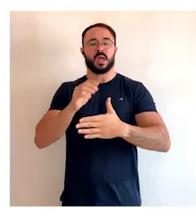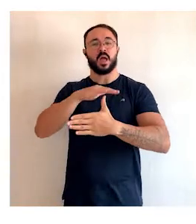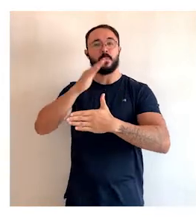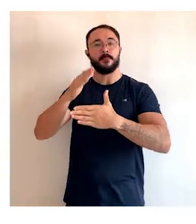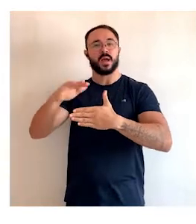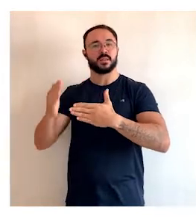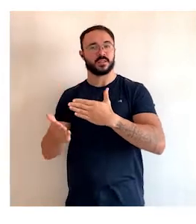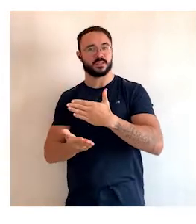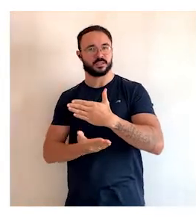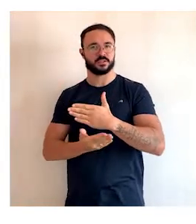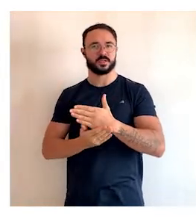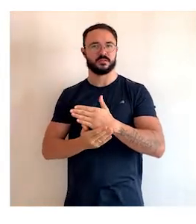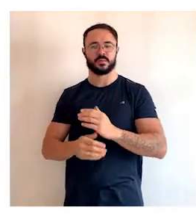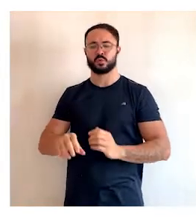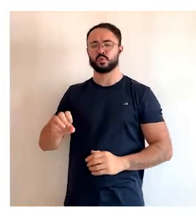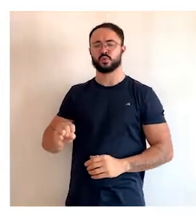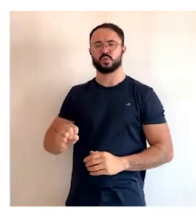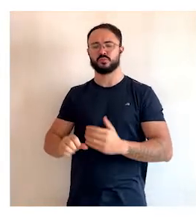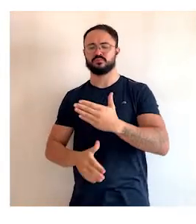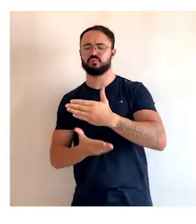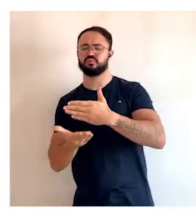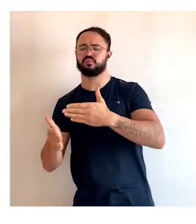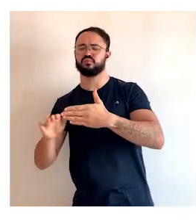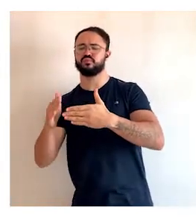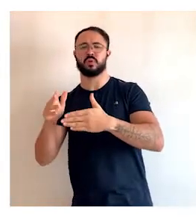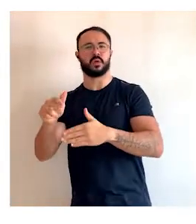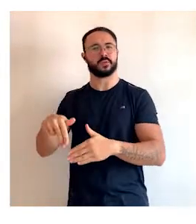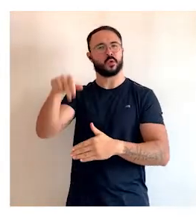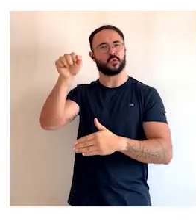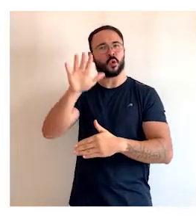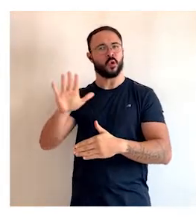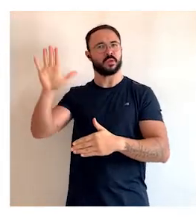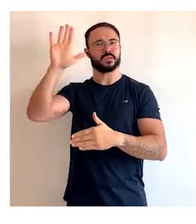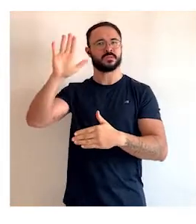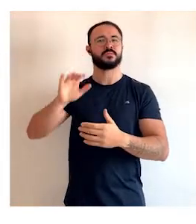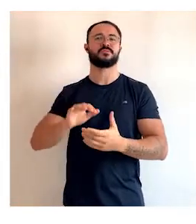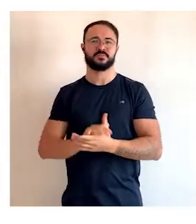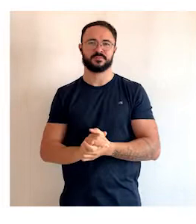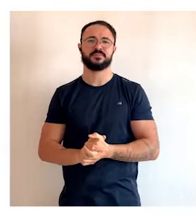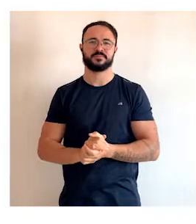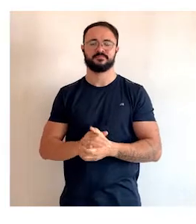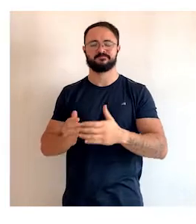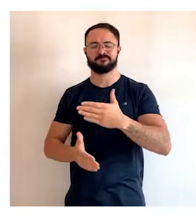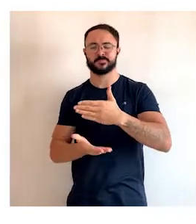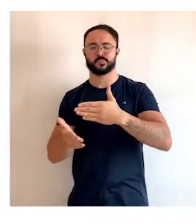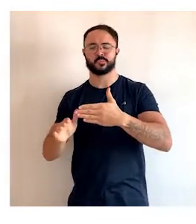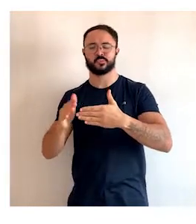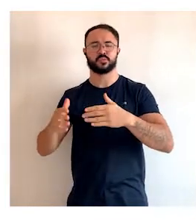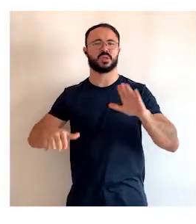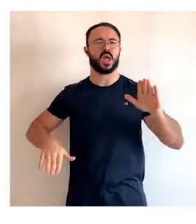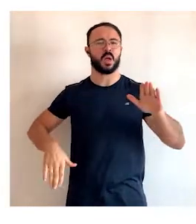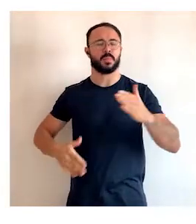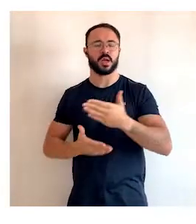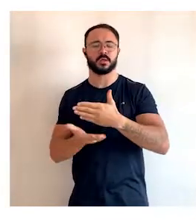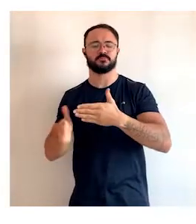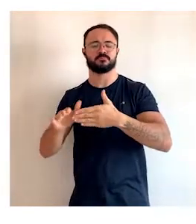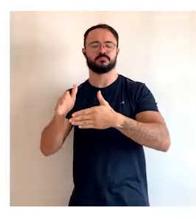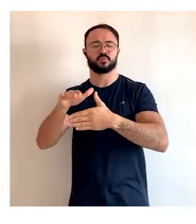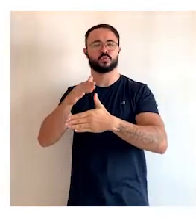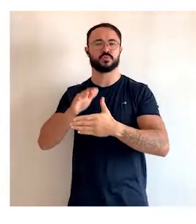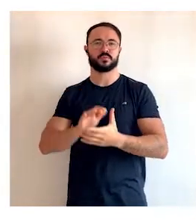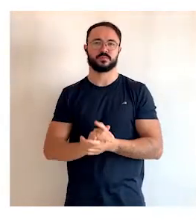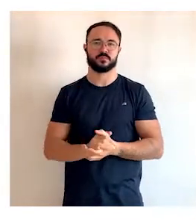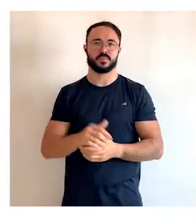sul até o nordeste do país, passando pela região costeira, por todo o litoral do nosso país. A Mata